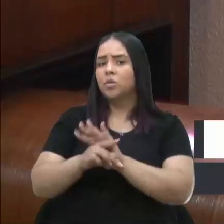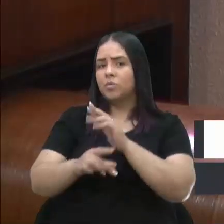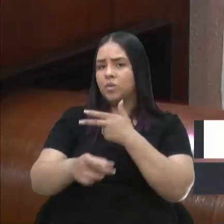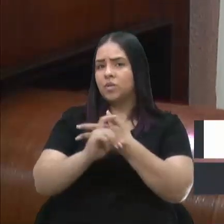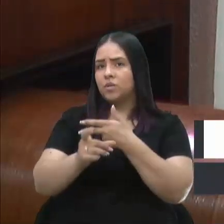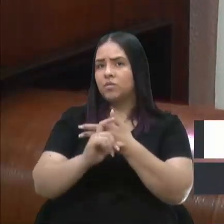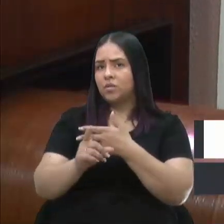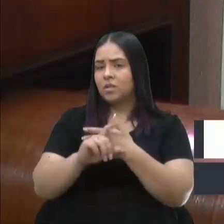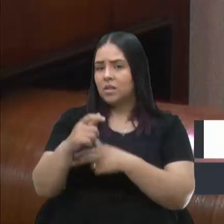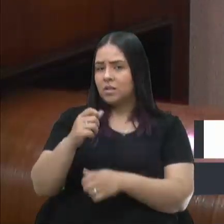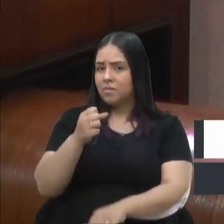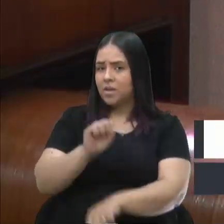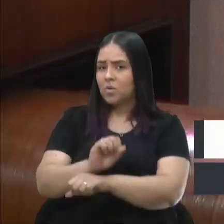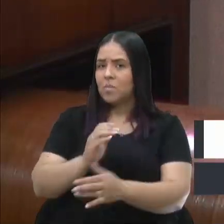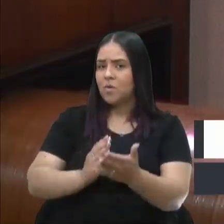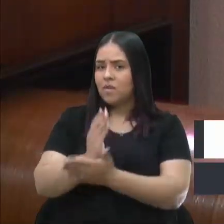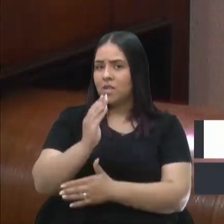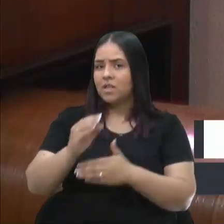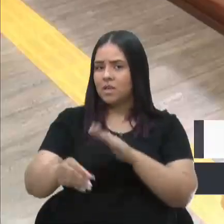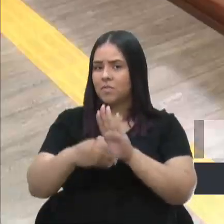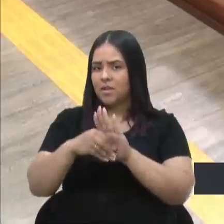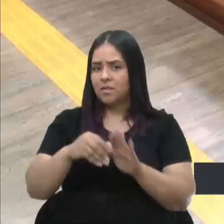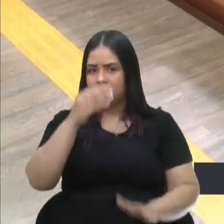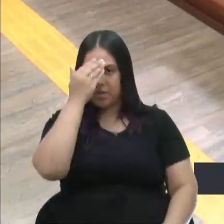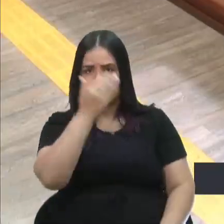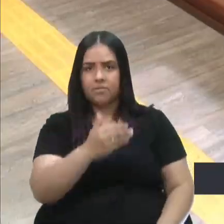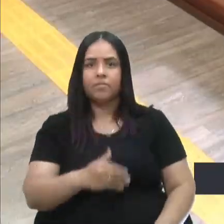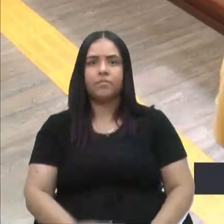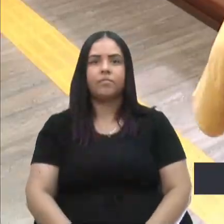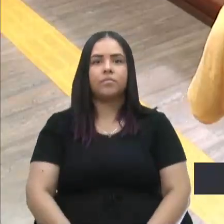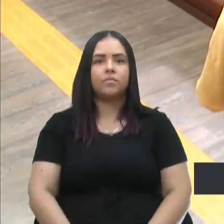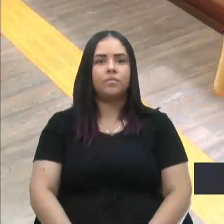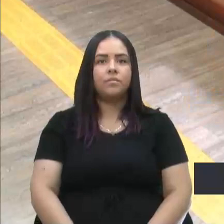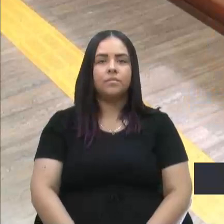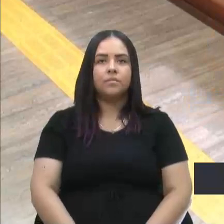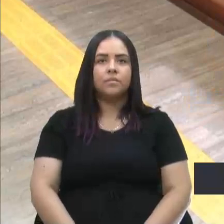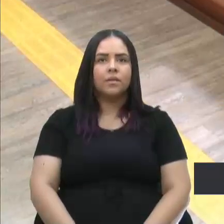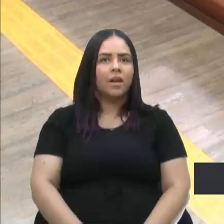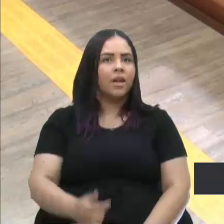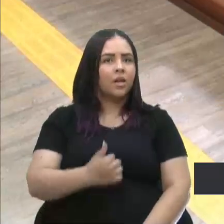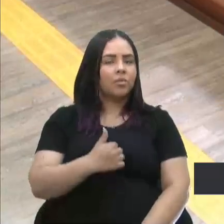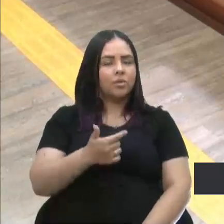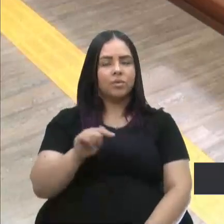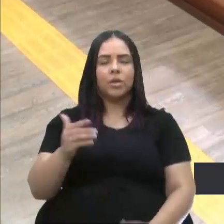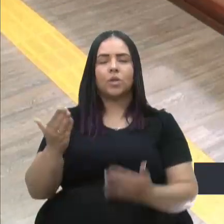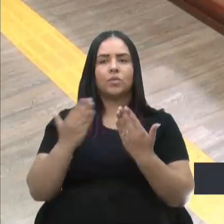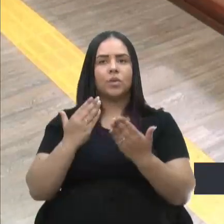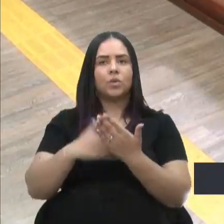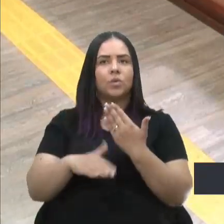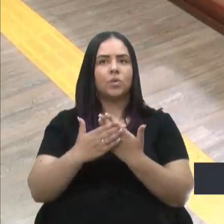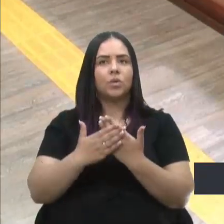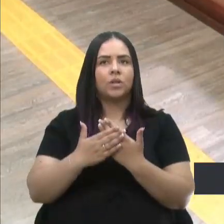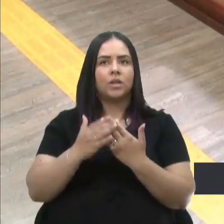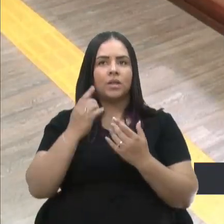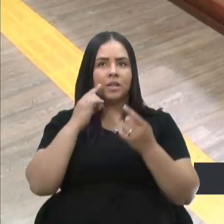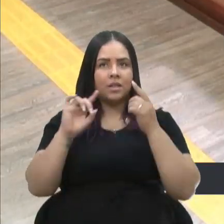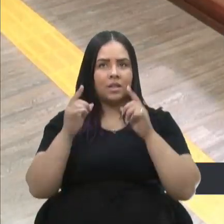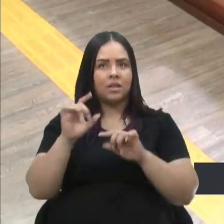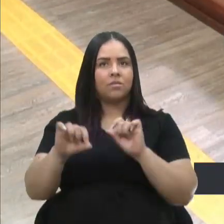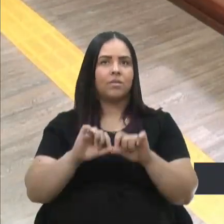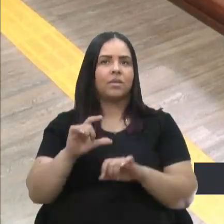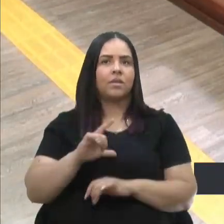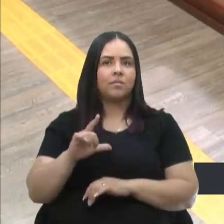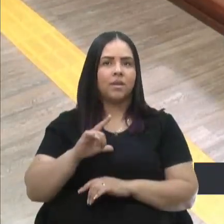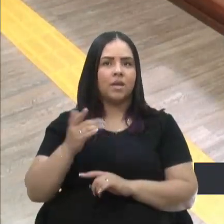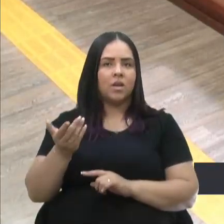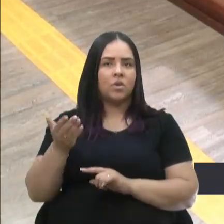que seja aprovada a nossa emenda. Obrigado. Vereador, eu não tenho dúvidas de que todas as ideias que vierem para auxiliar, para que